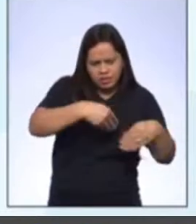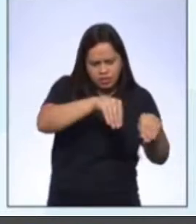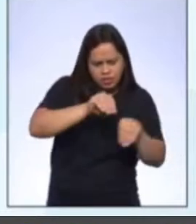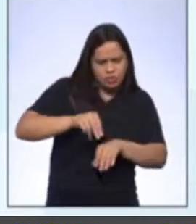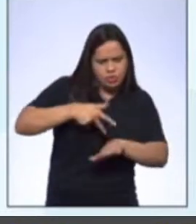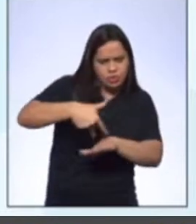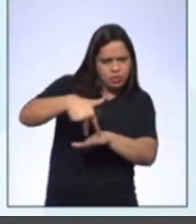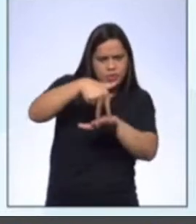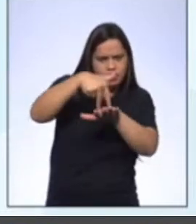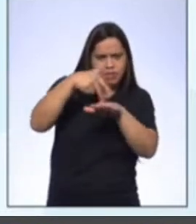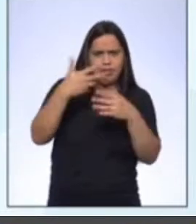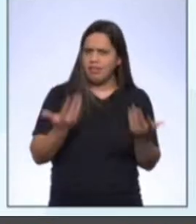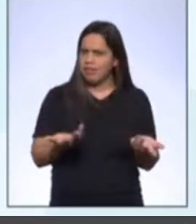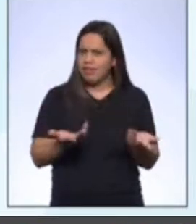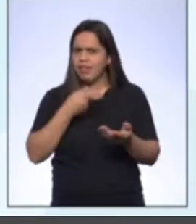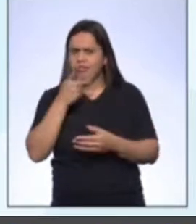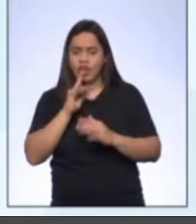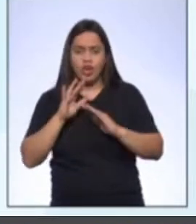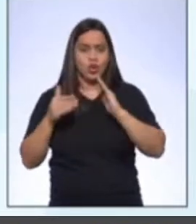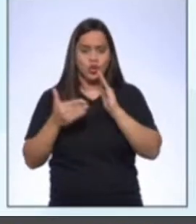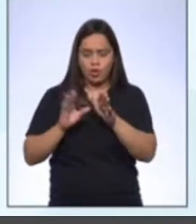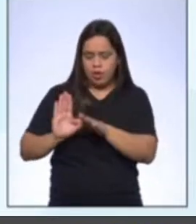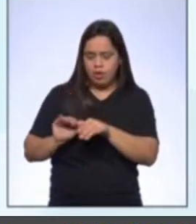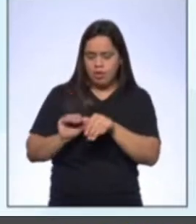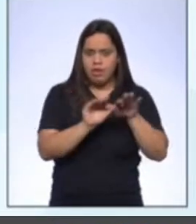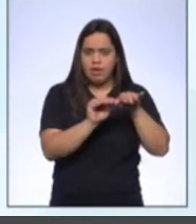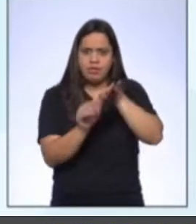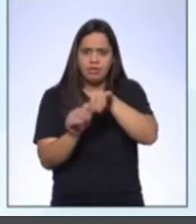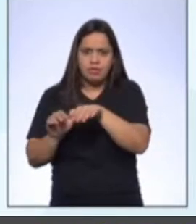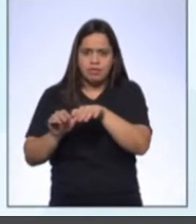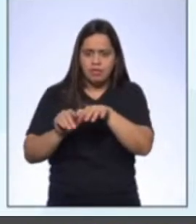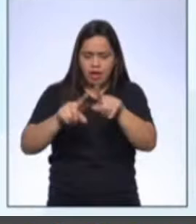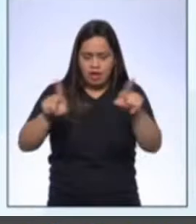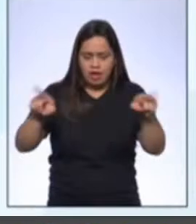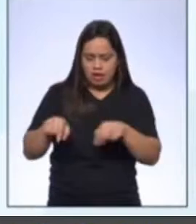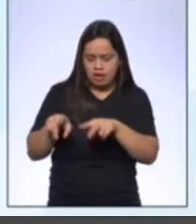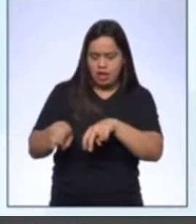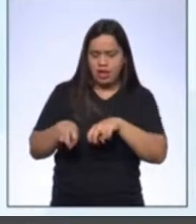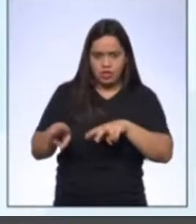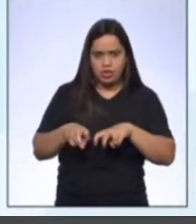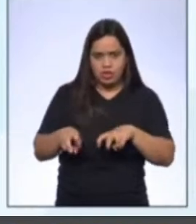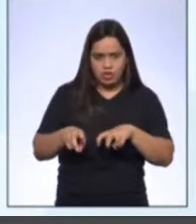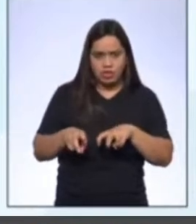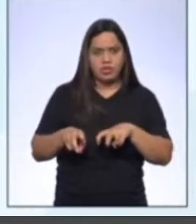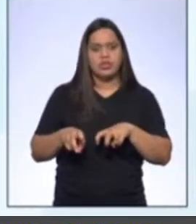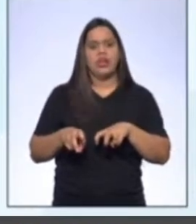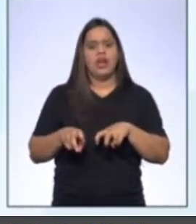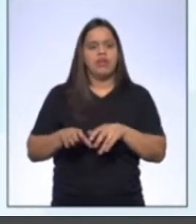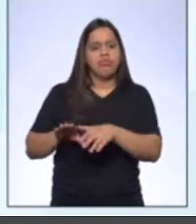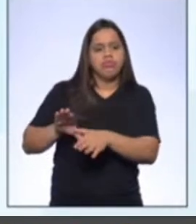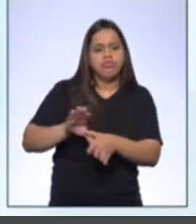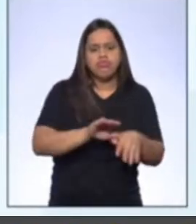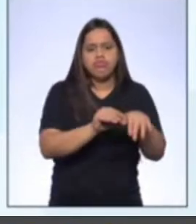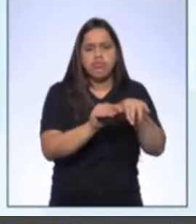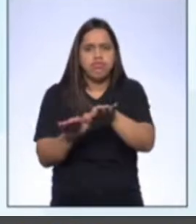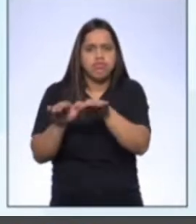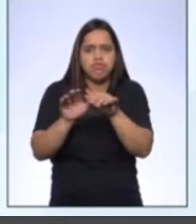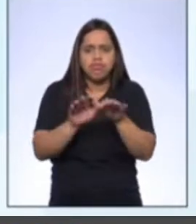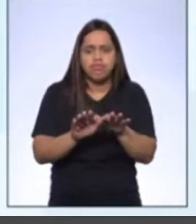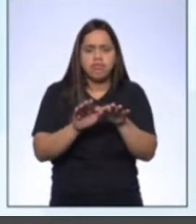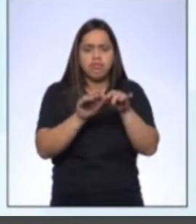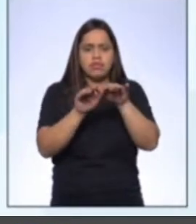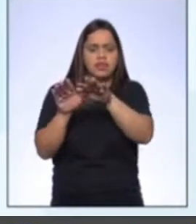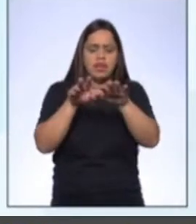Quando o menino voltou falando que todos os problemas da terra passaram pela chácara, disse a Elipídia, e queriam formar um tapete voador